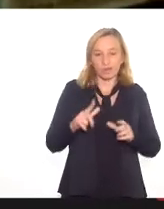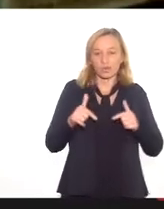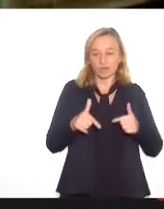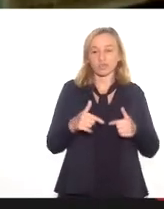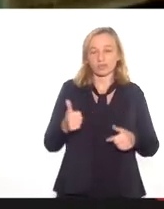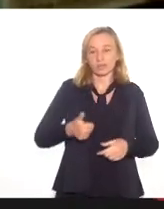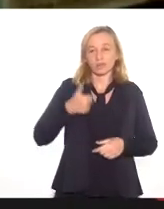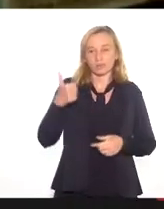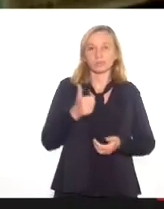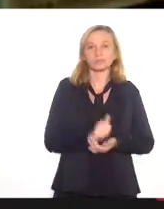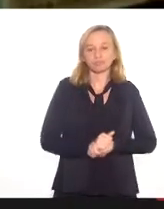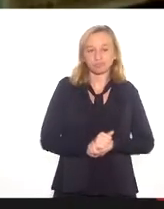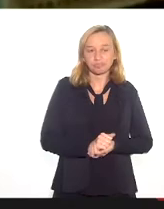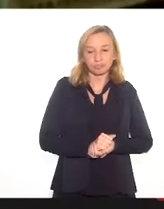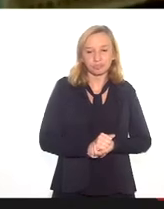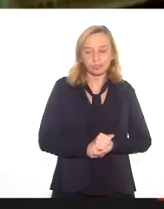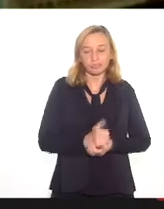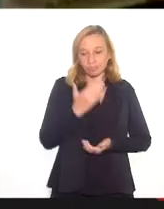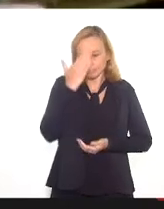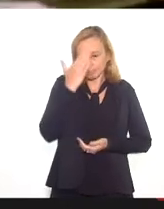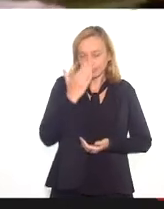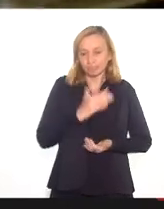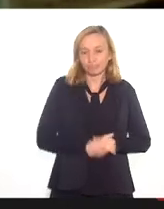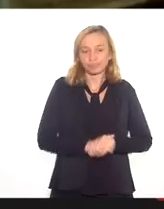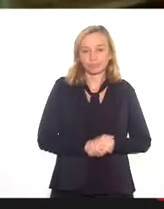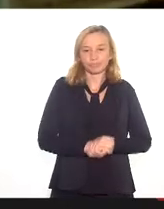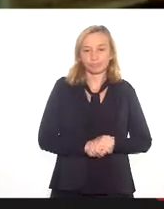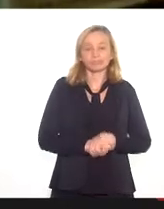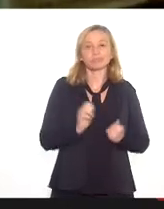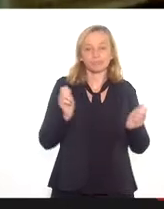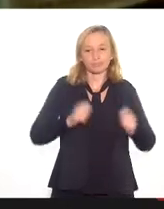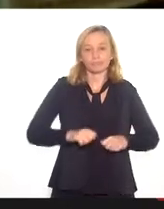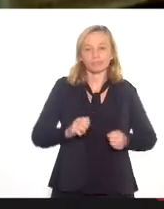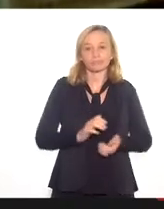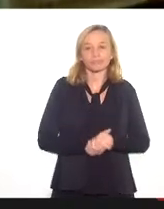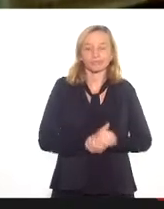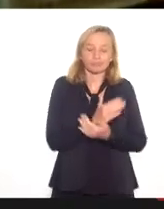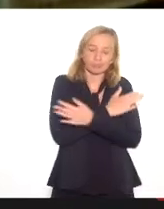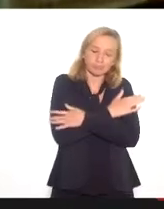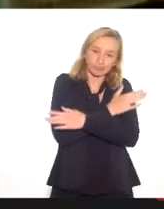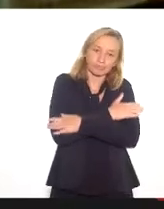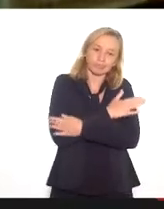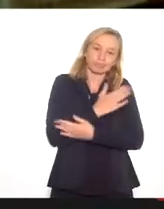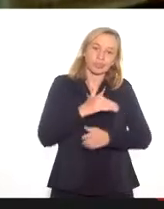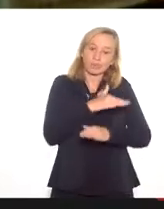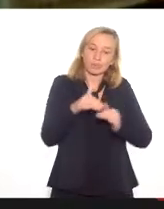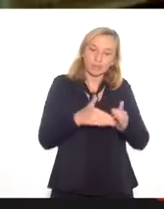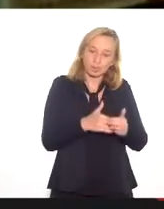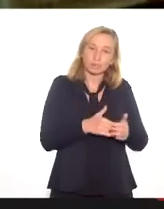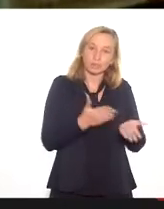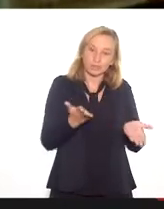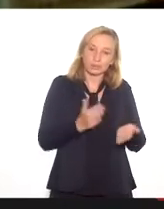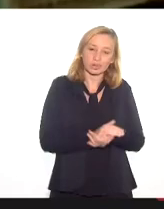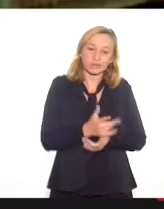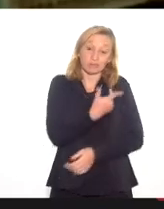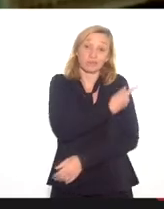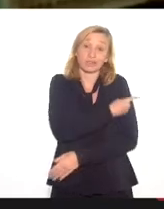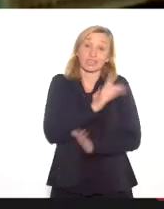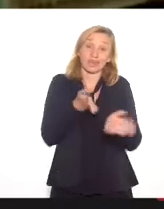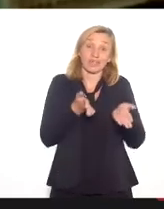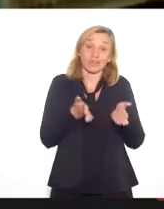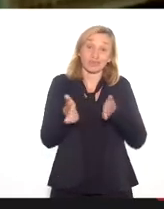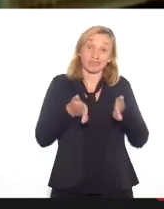ter feito também e agradecer muito a possibilidade. Inísio, manda um abraço para todos porque ela está em uma reunião de vacina agora.